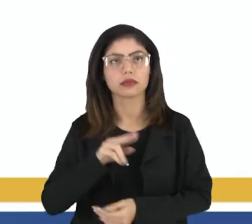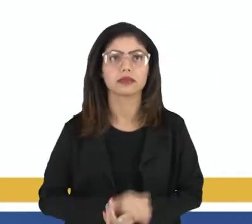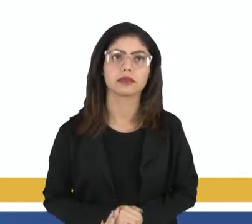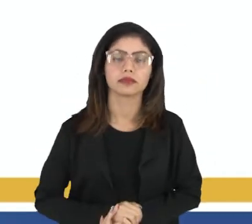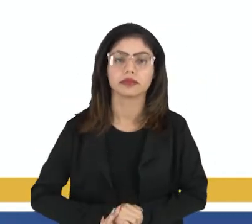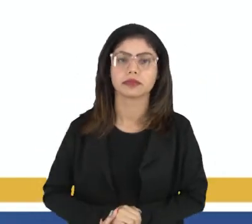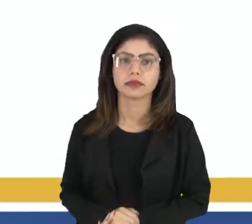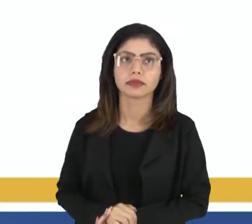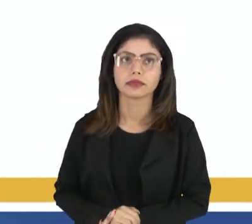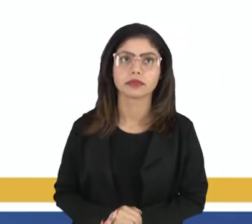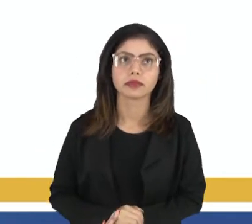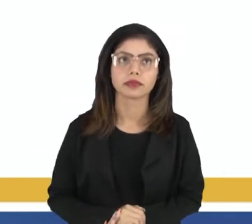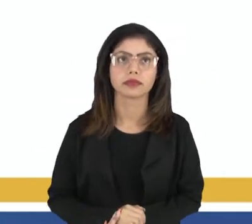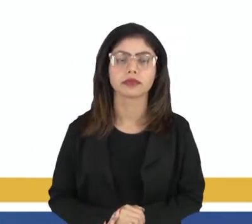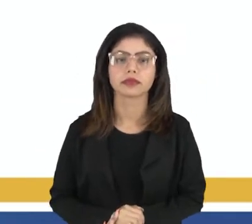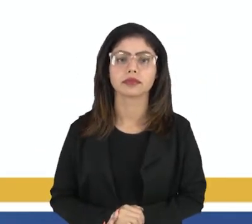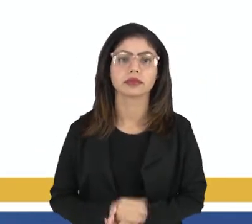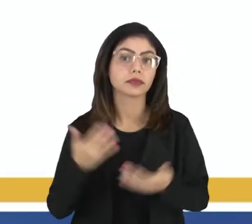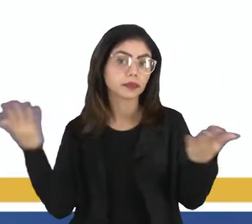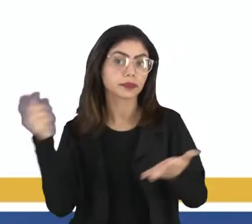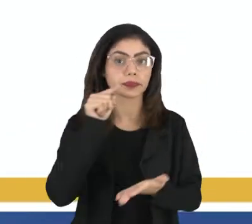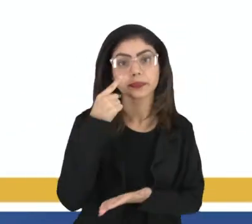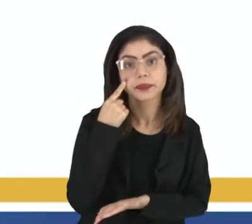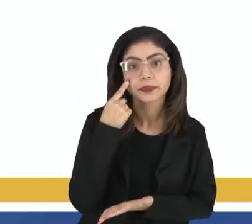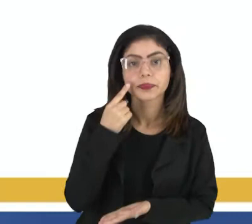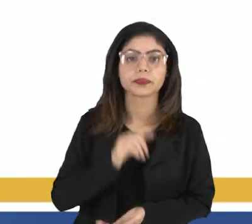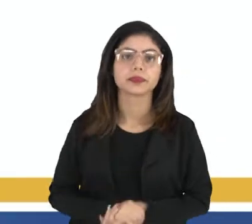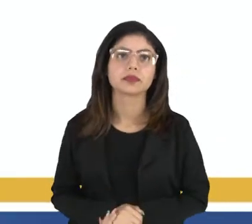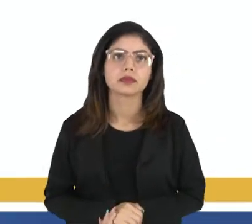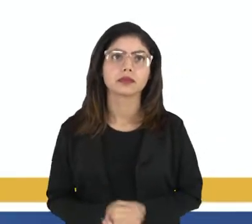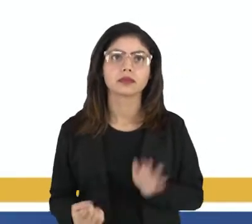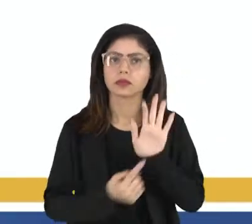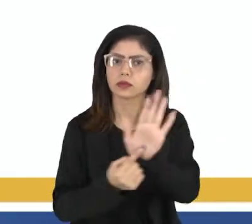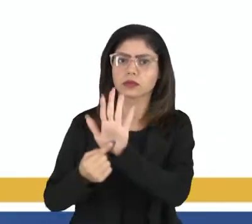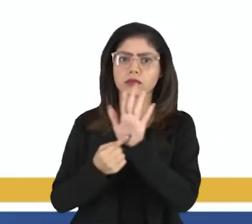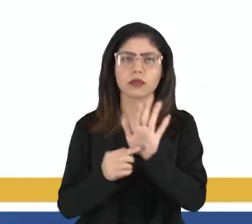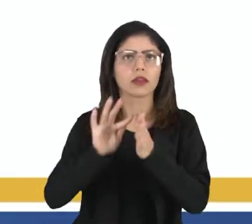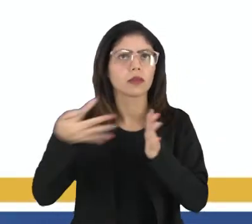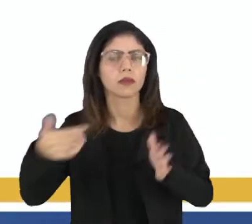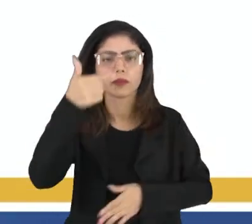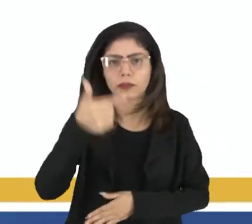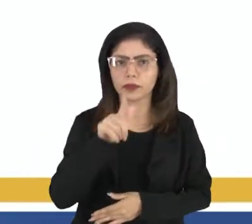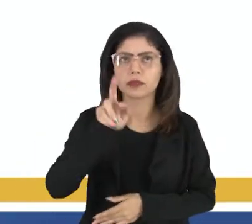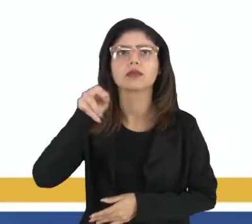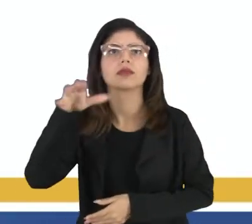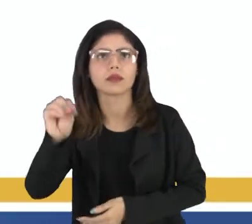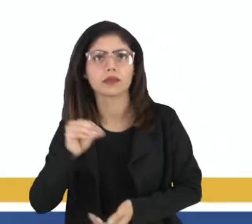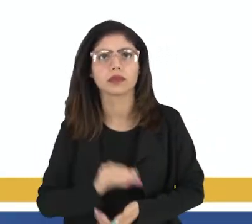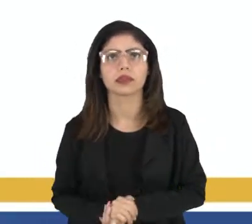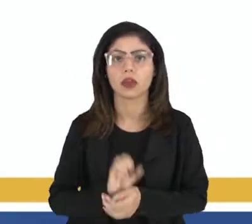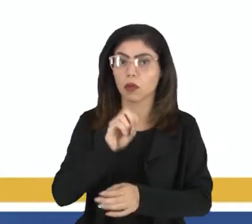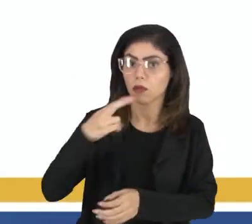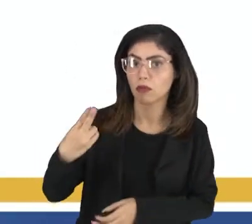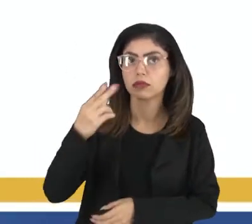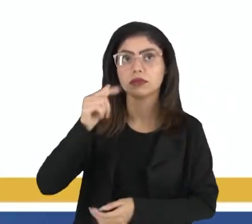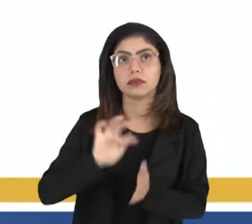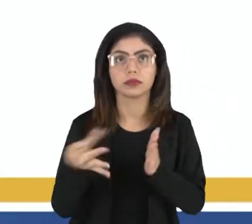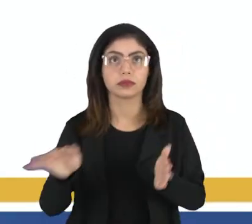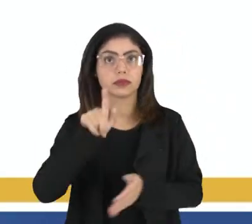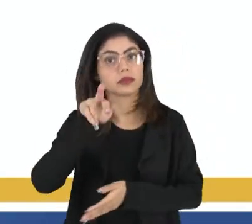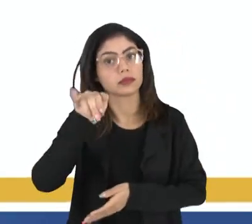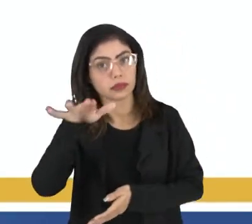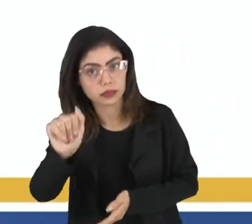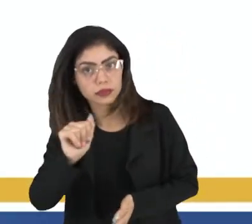segundo grau. Então, olha aí. Definimos como função do segundo grau ou